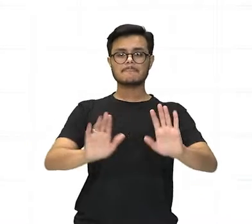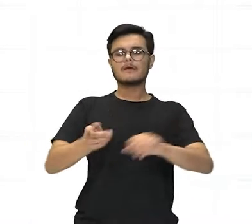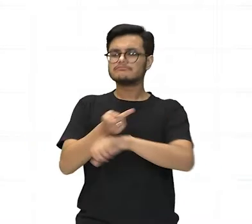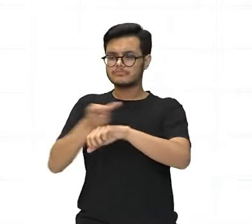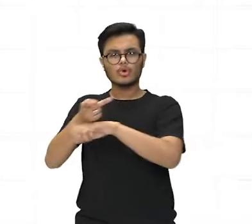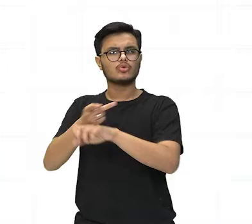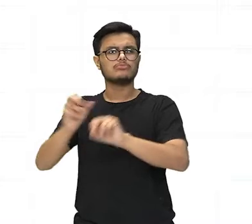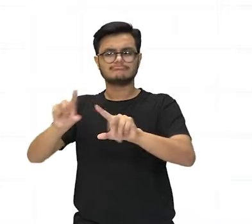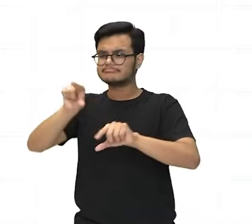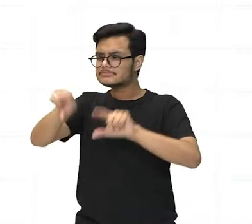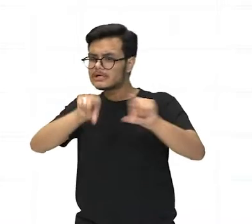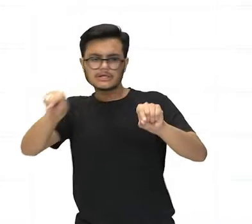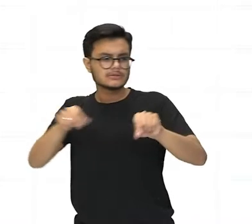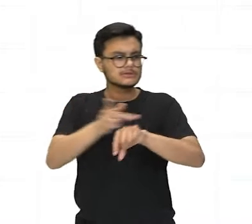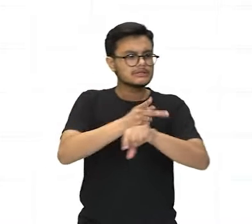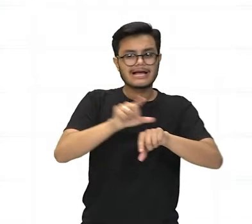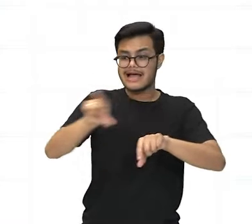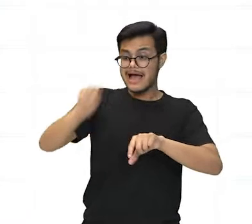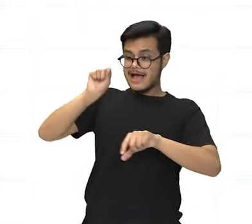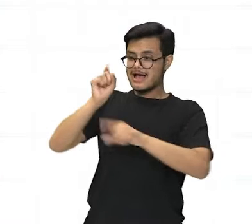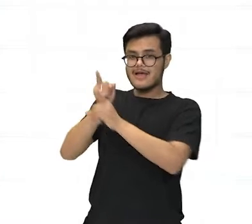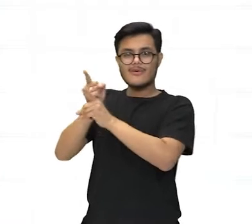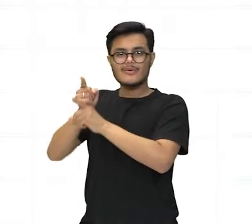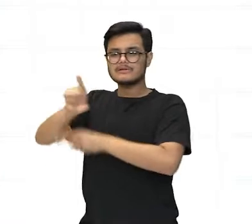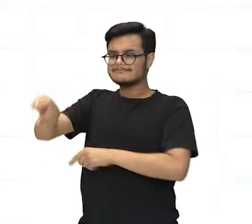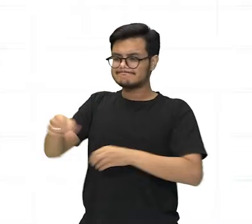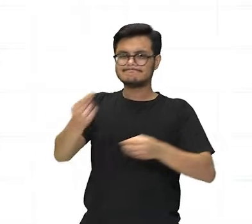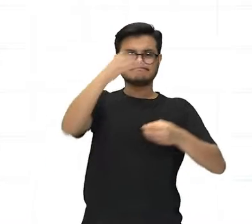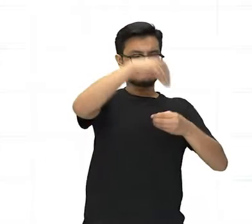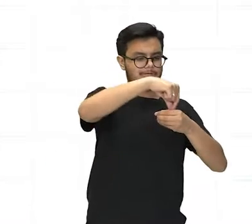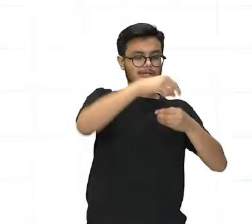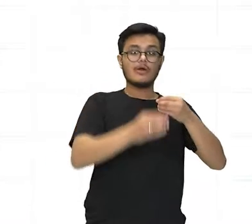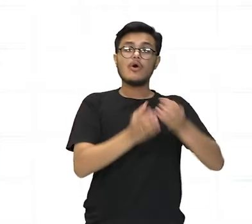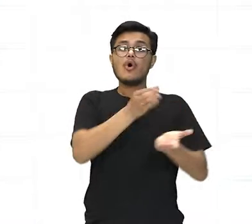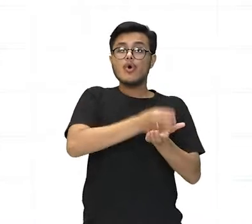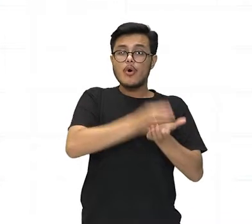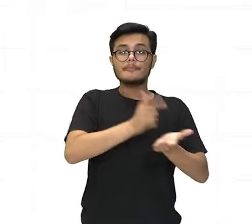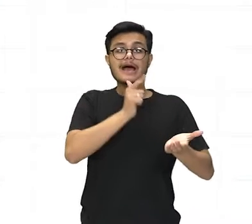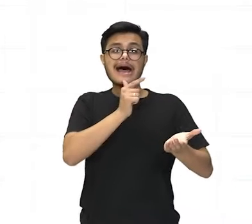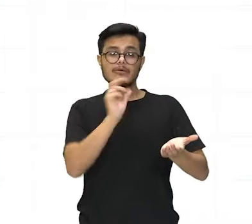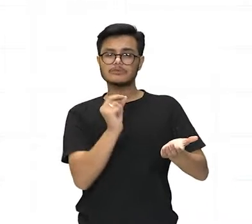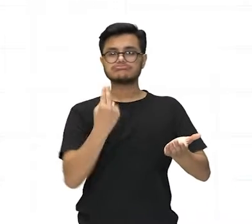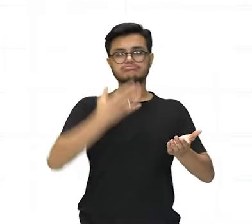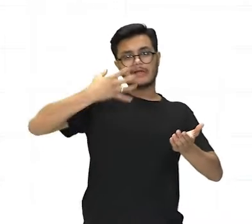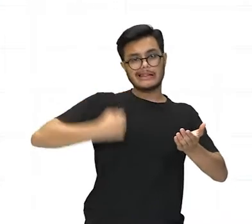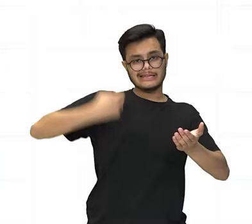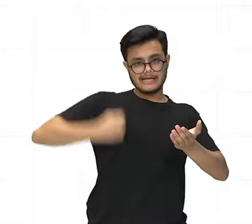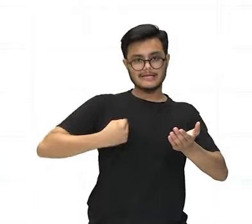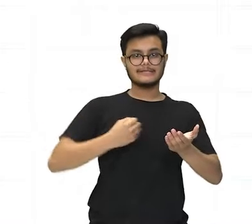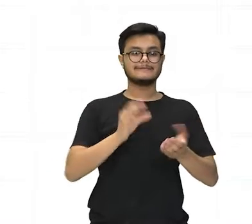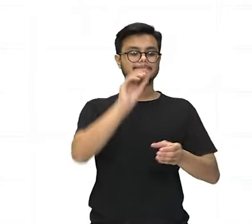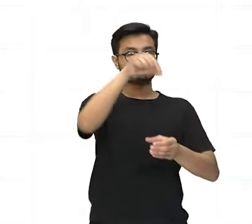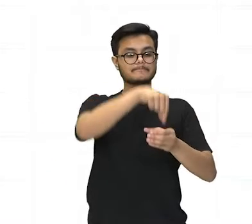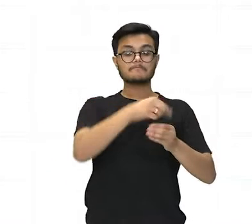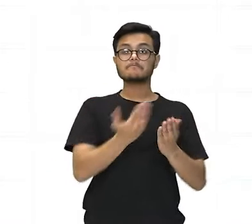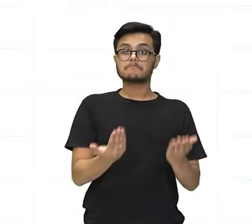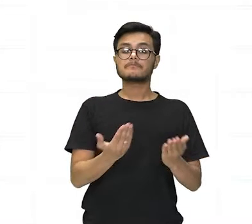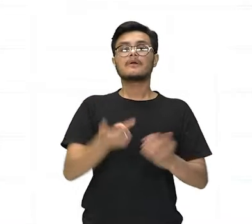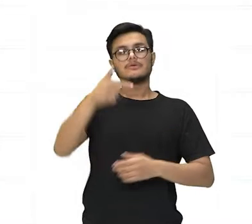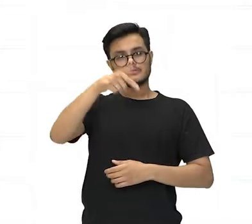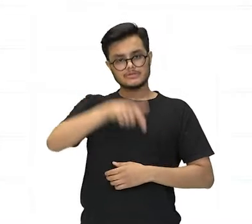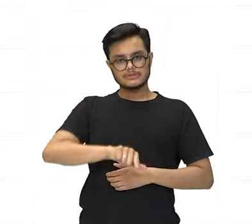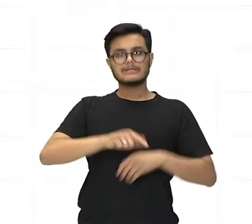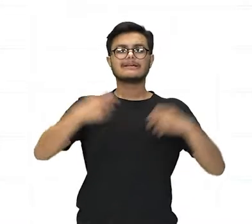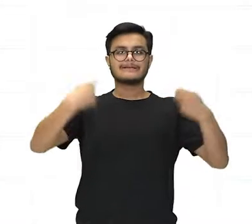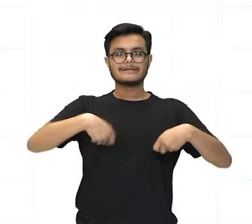localizou o fragmento do dente, coloca ali no copo com leite ou soro fisiológico. E mais uma vez vem aí a